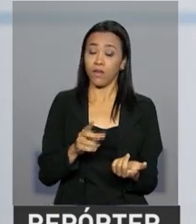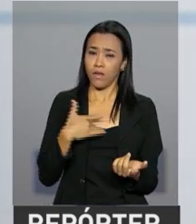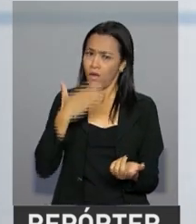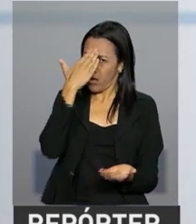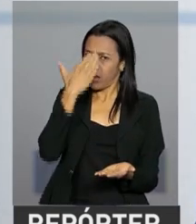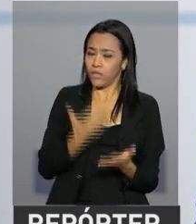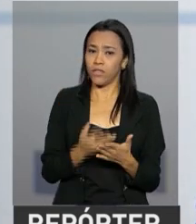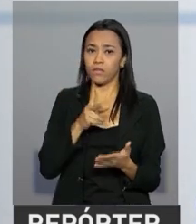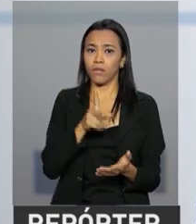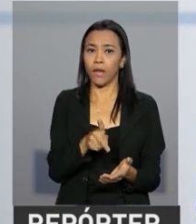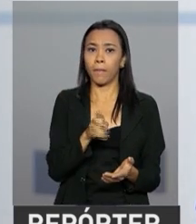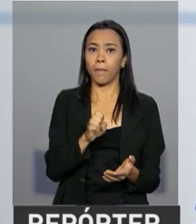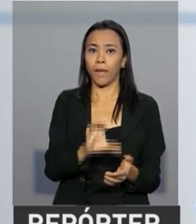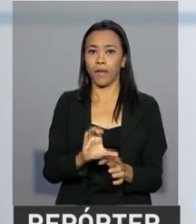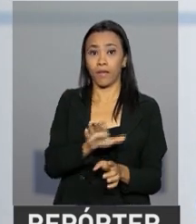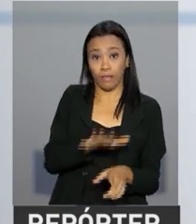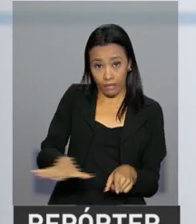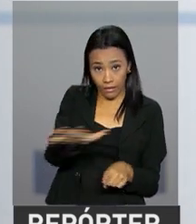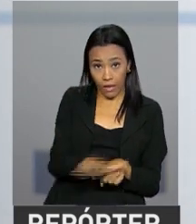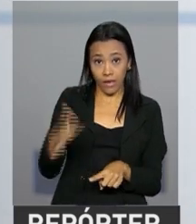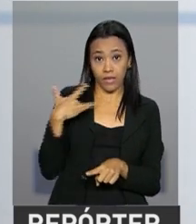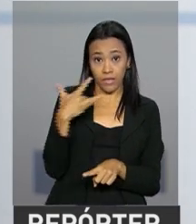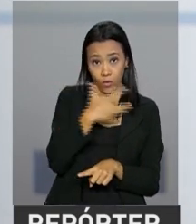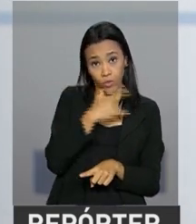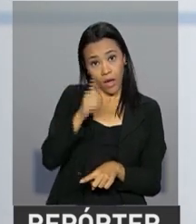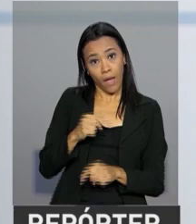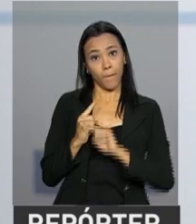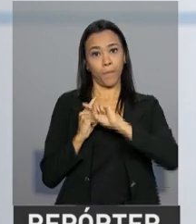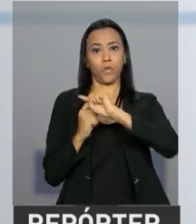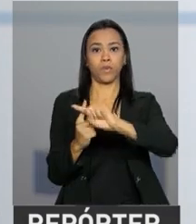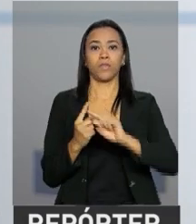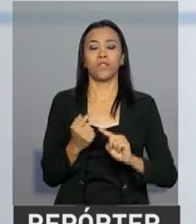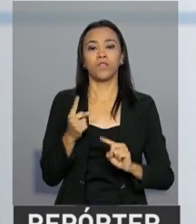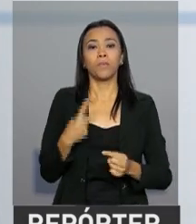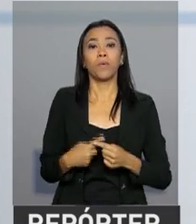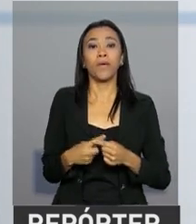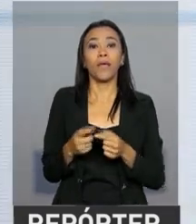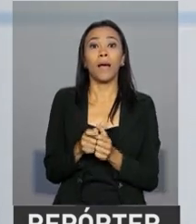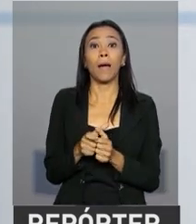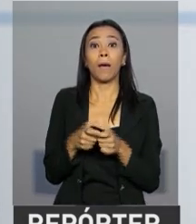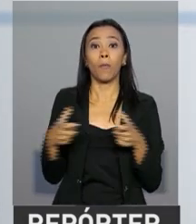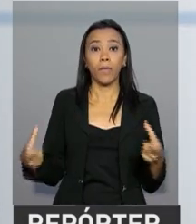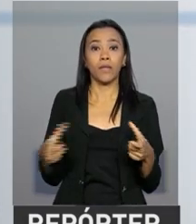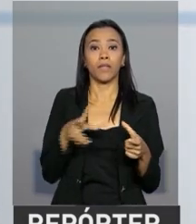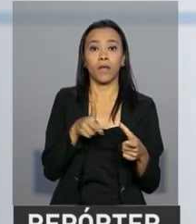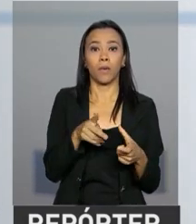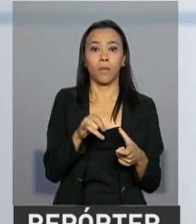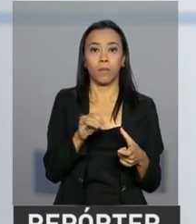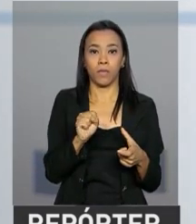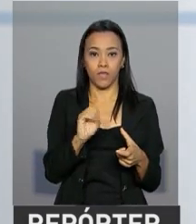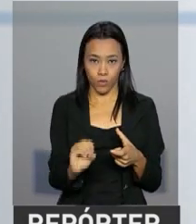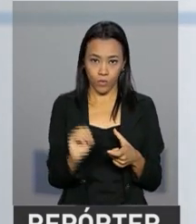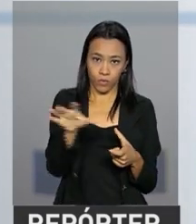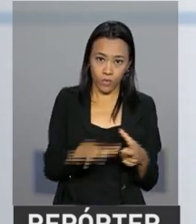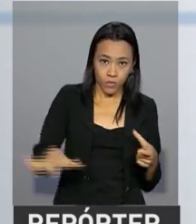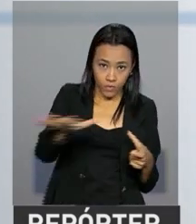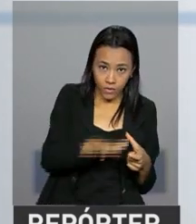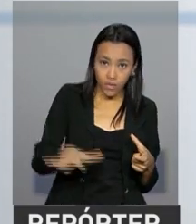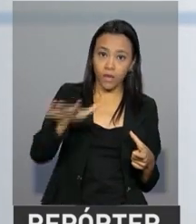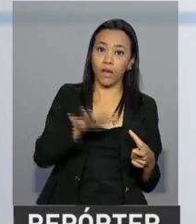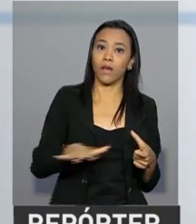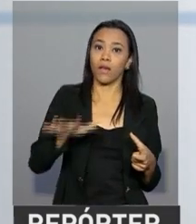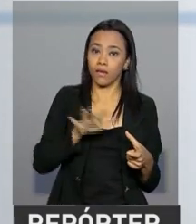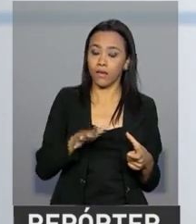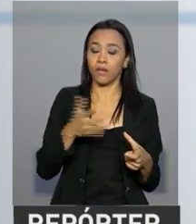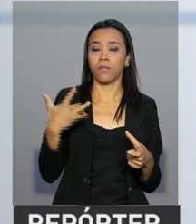PEC nos para a saúde ela tem um efeito positivo porque amplia o piso eh constitucional da saúde e nós estamos